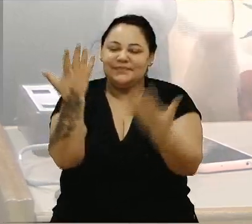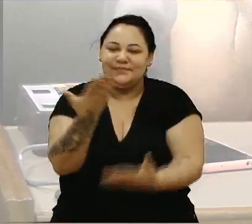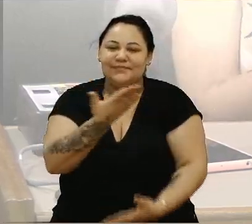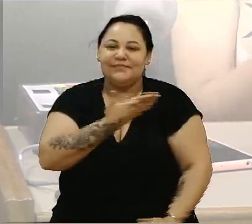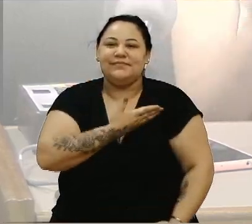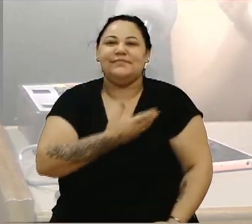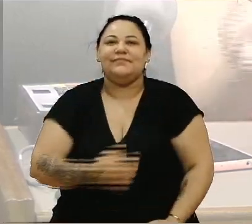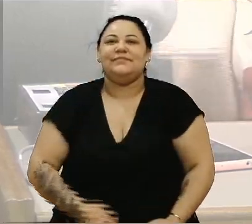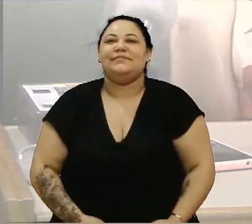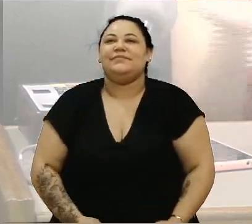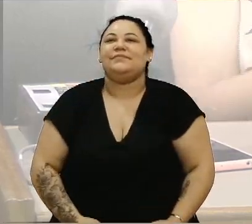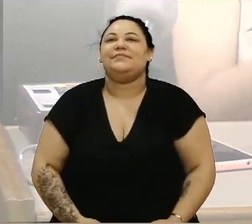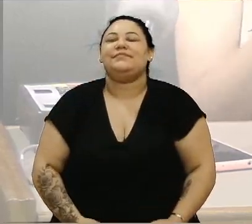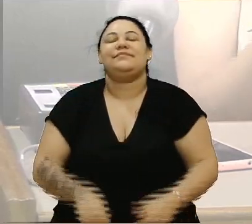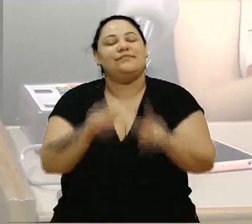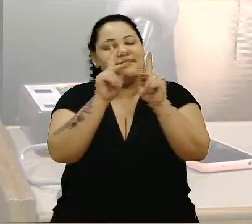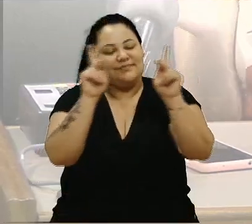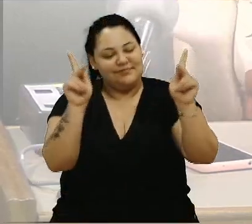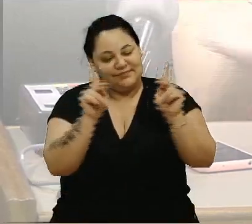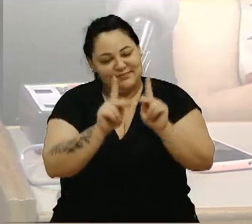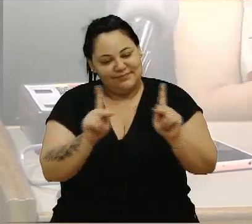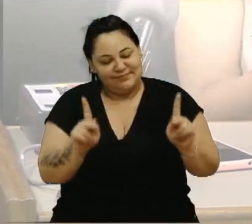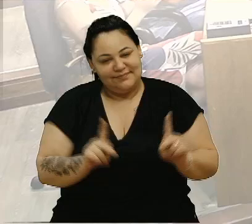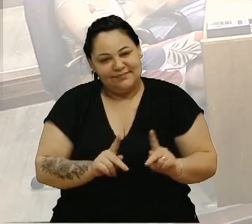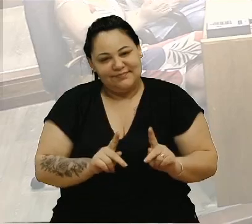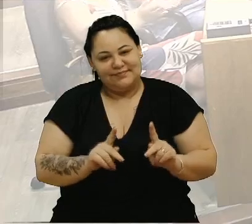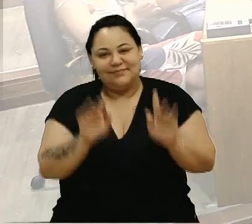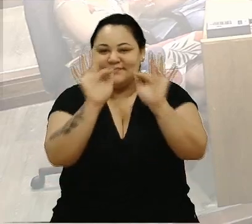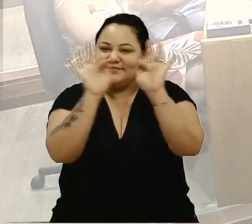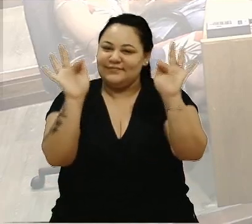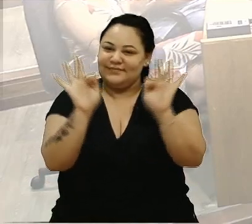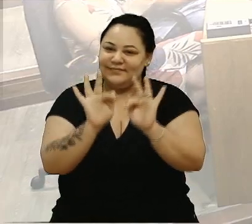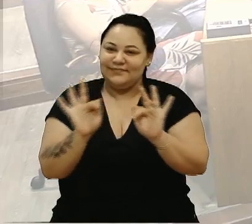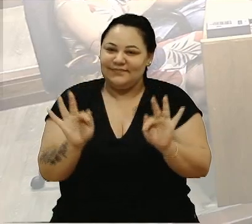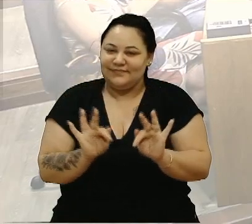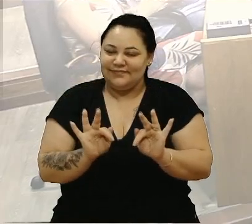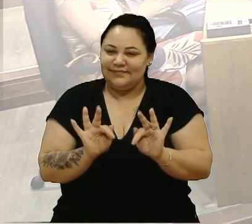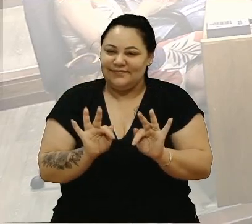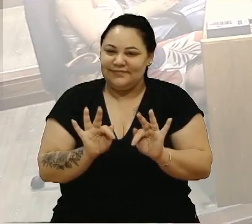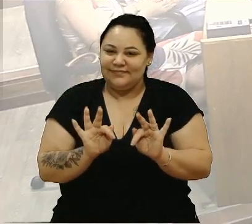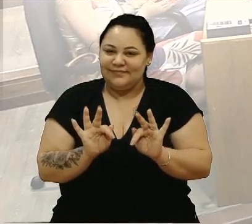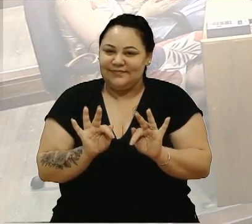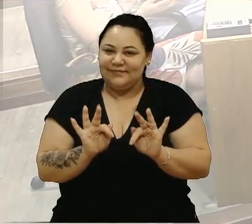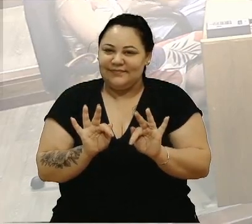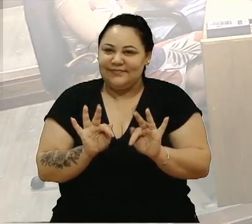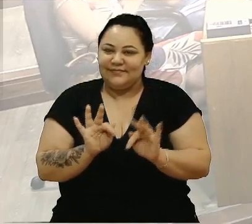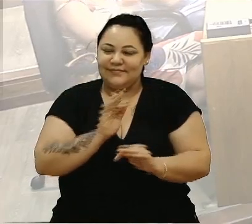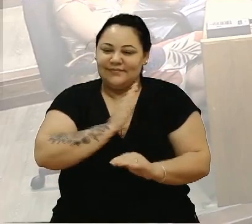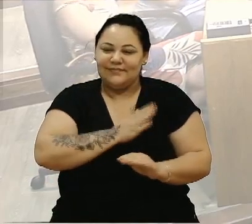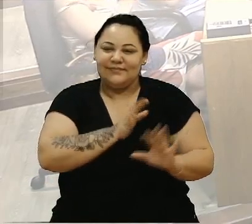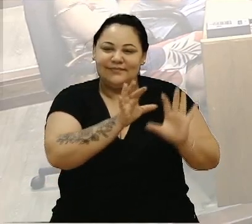amizade. Paz e alegria na lavoura da amizade.